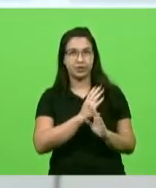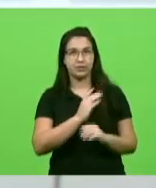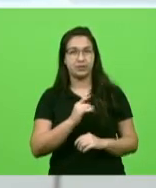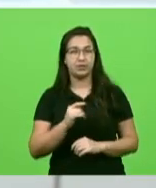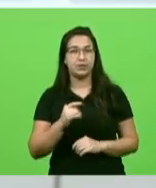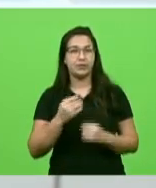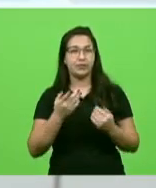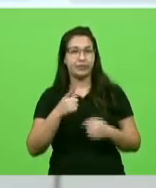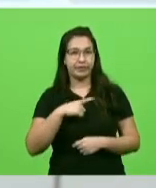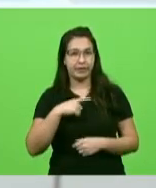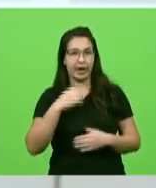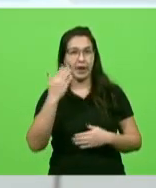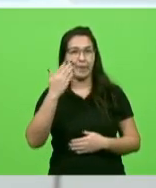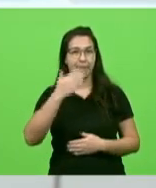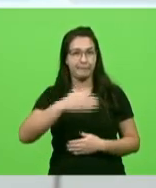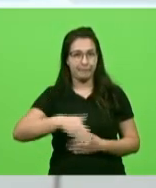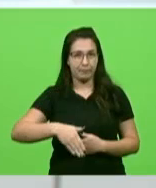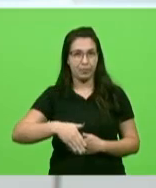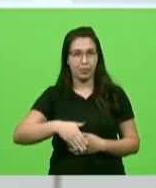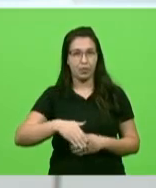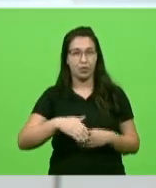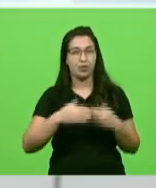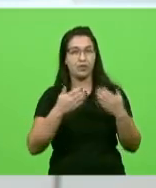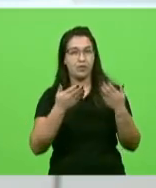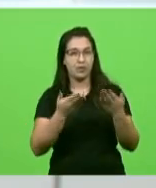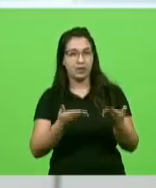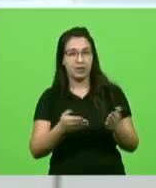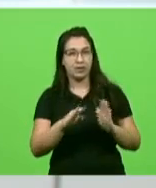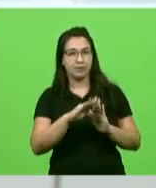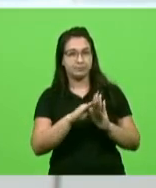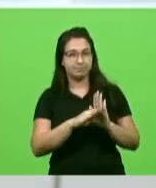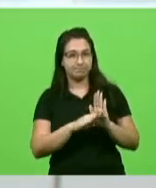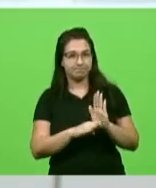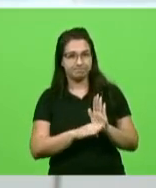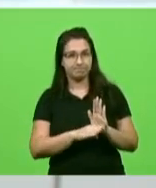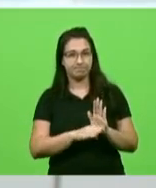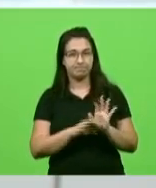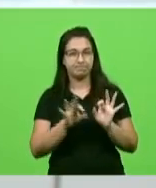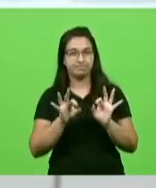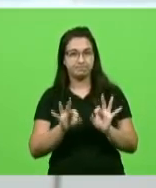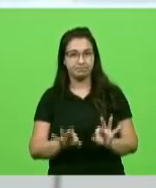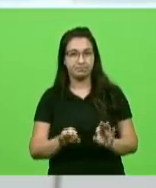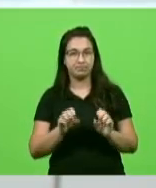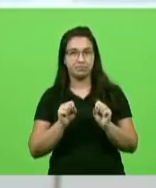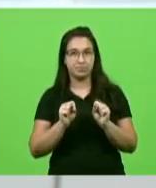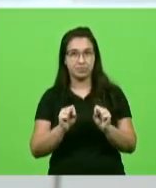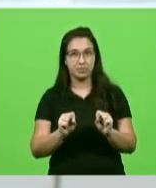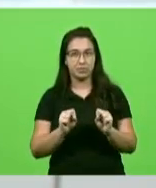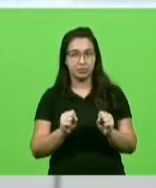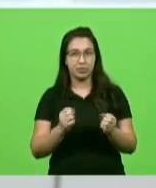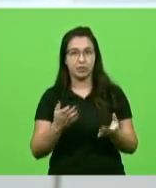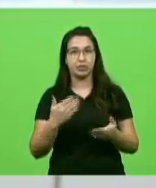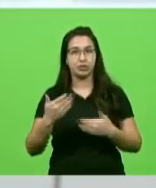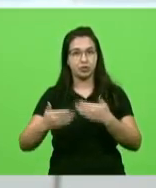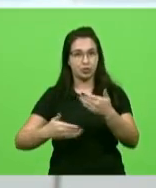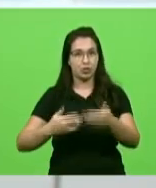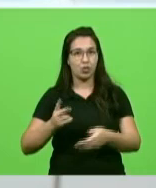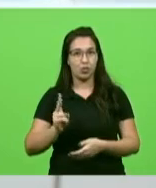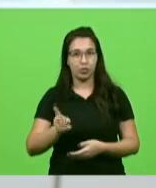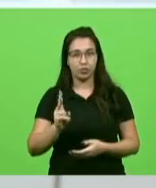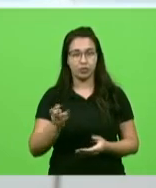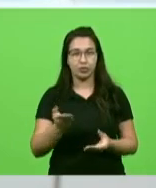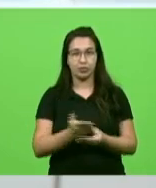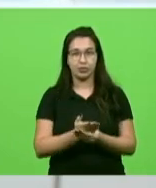indícios capazes de configurar ou não há justa causa necessária para o prosseguimento deste